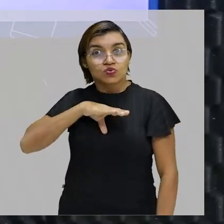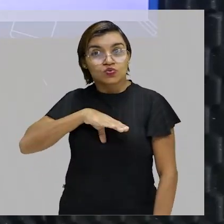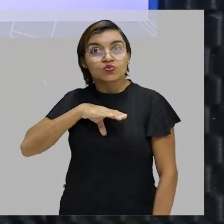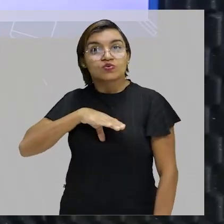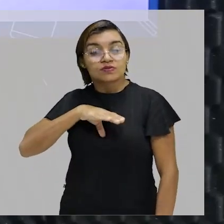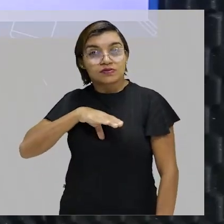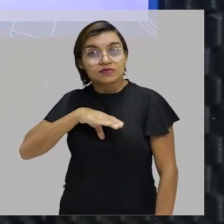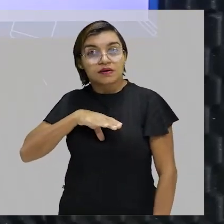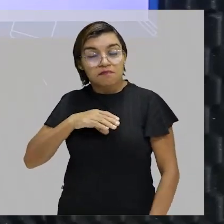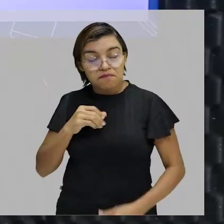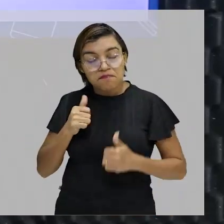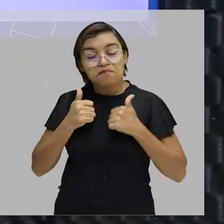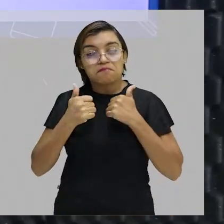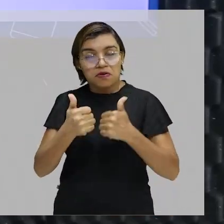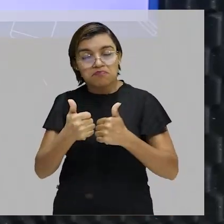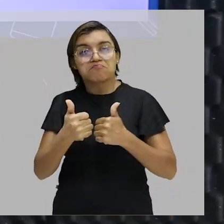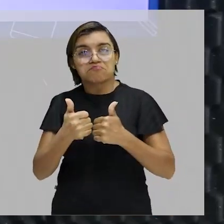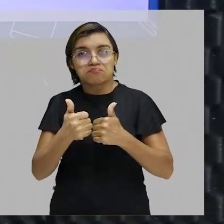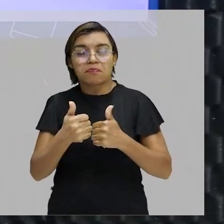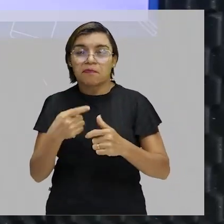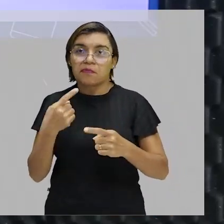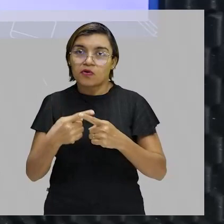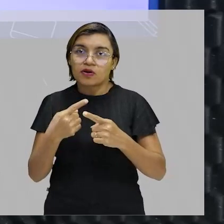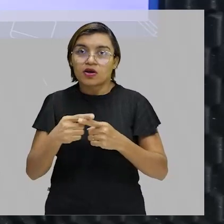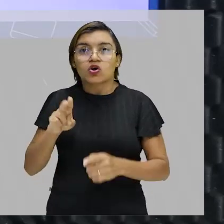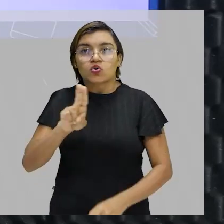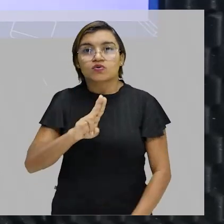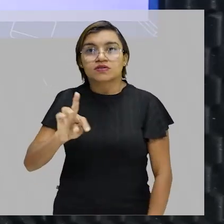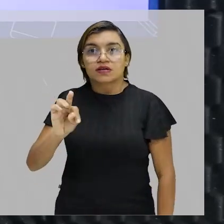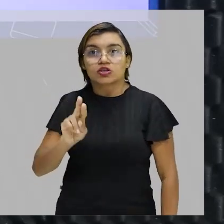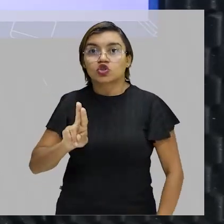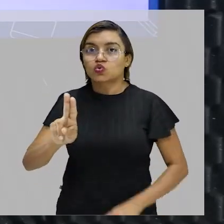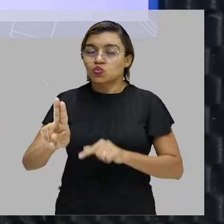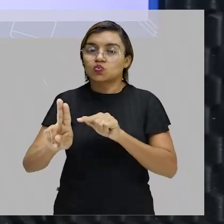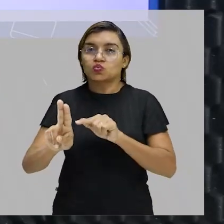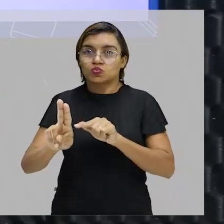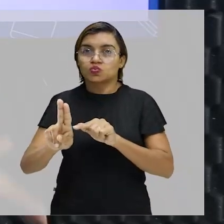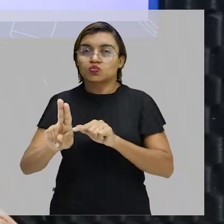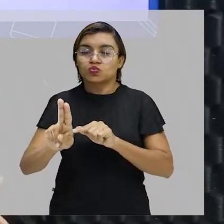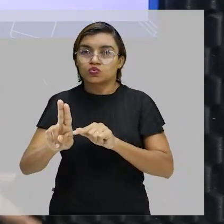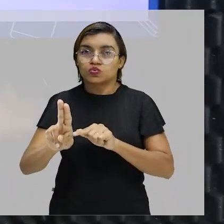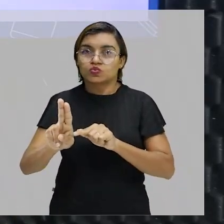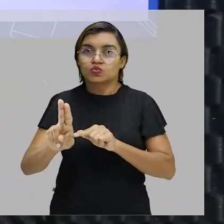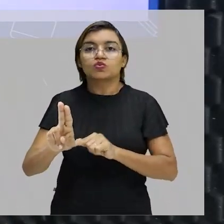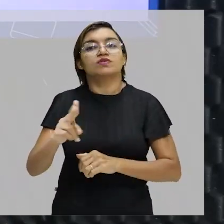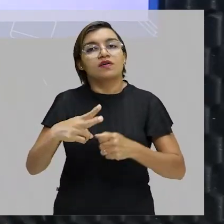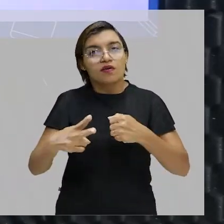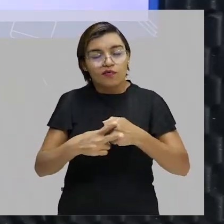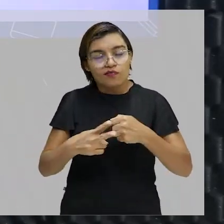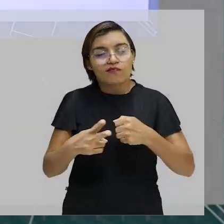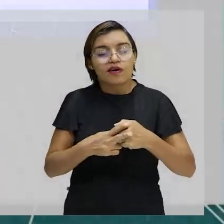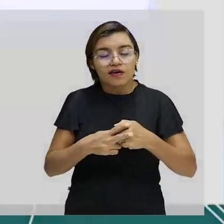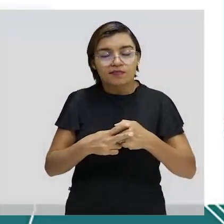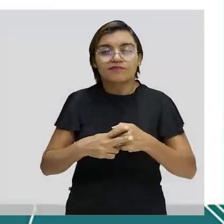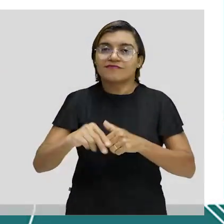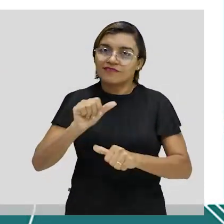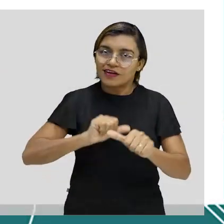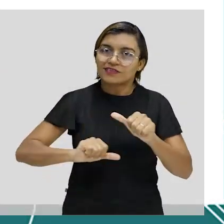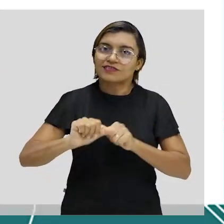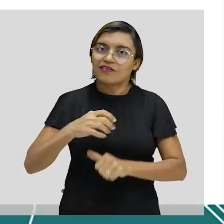o que eu digo? Pois é. Então, quando usares o tu, use-o com o verbo flexionado da forma correta.